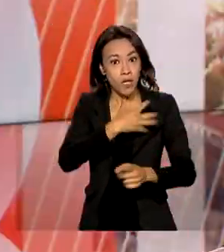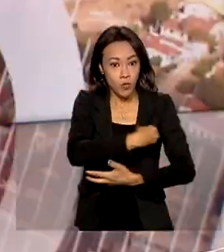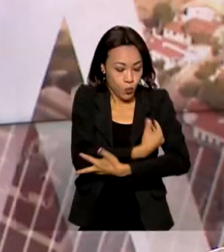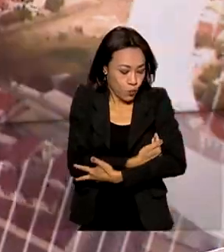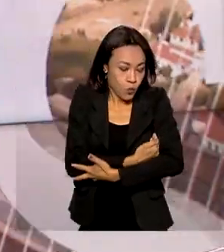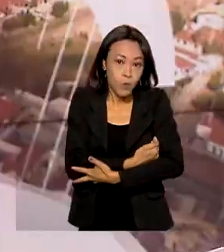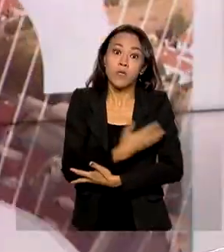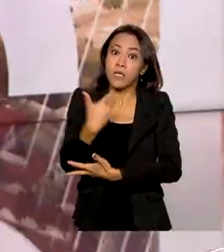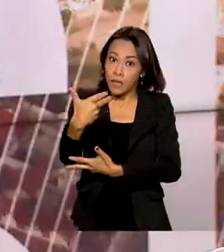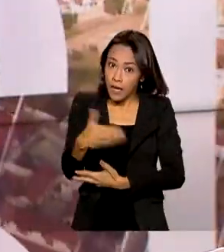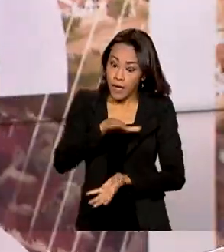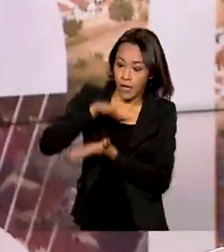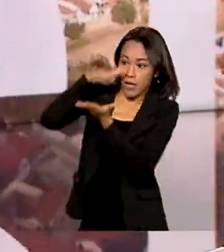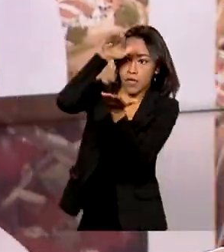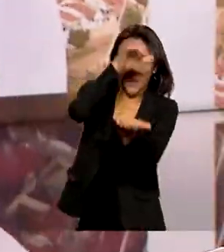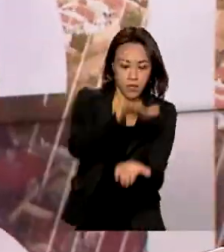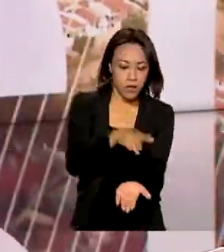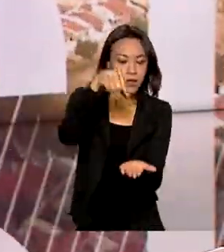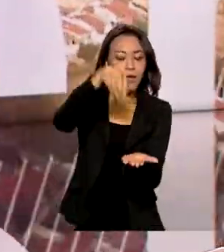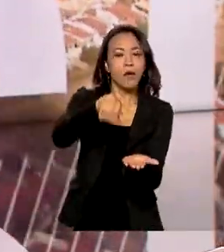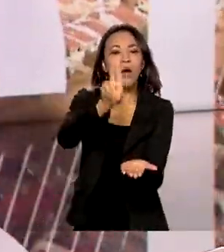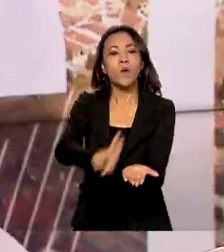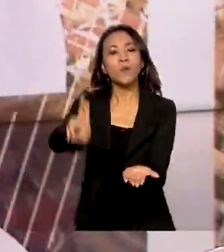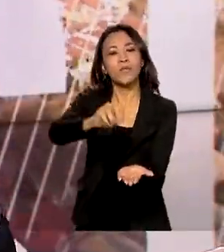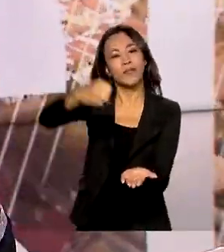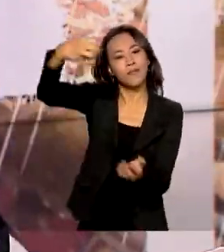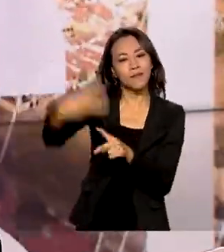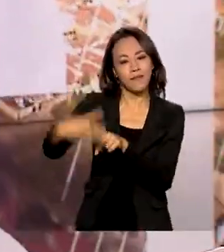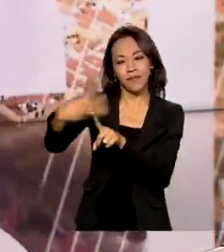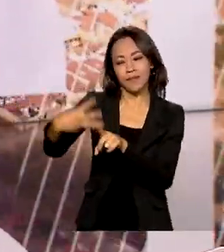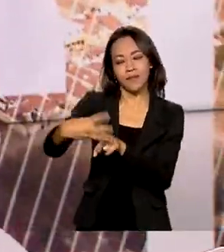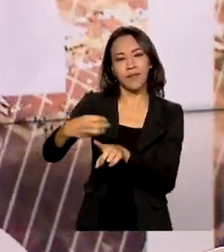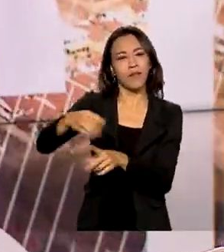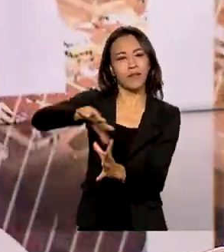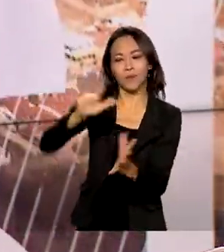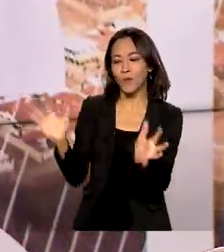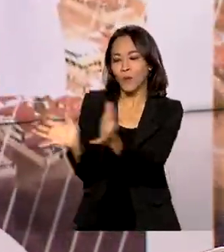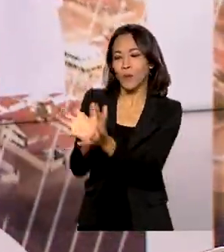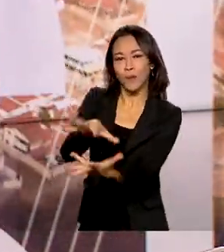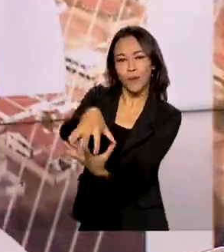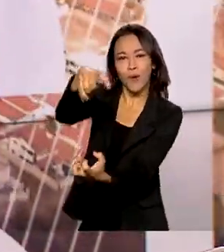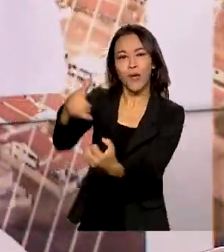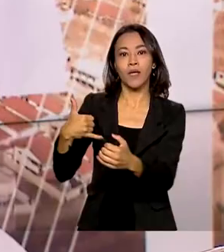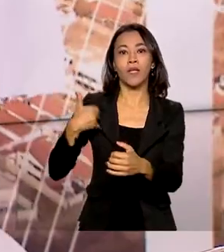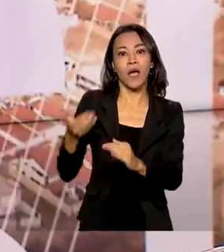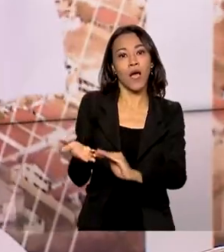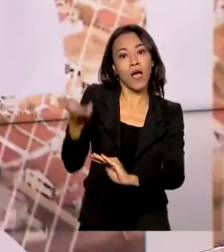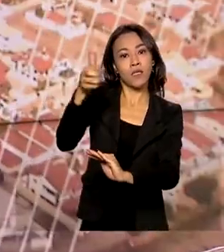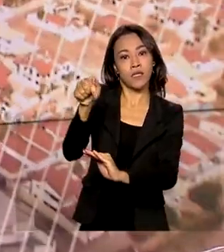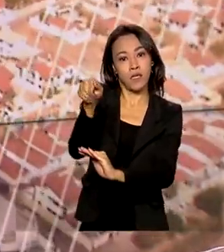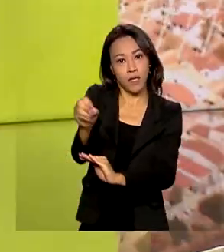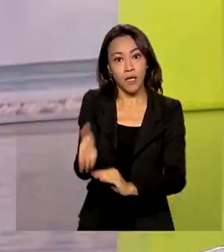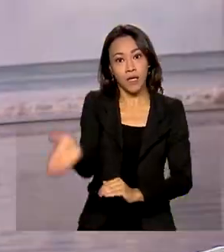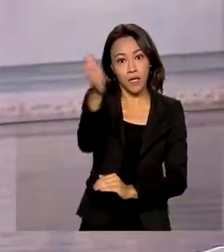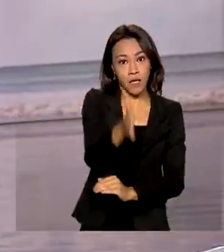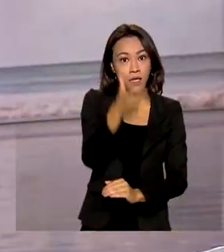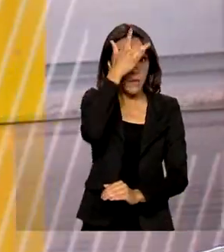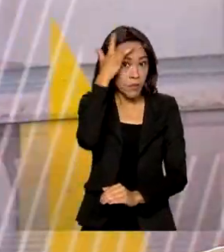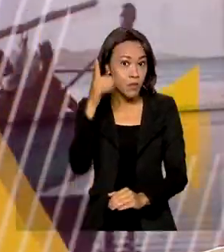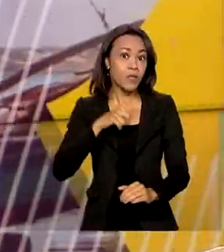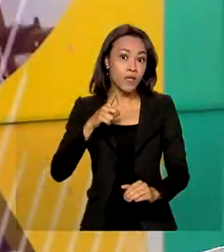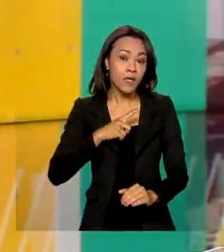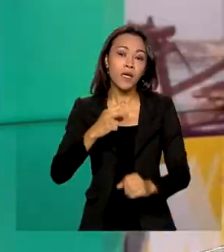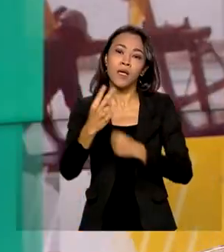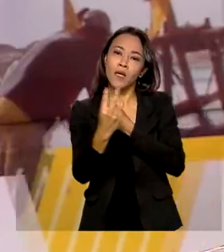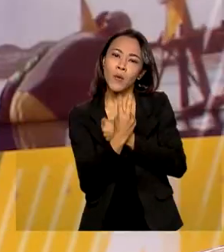arremessa também será destinada para aplicação da terceira dose em idosos acima de 70 anos e pessoas imunossuprimidas